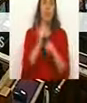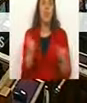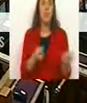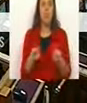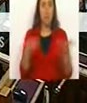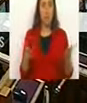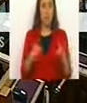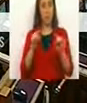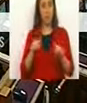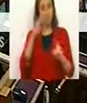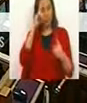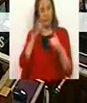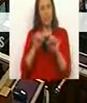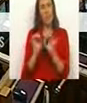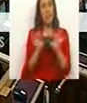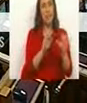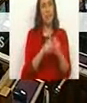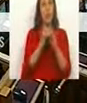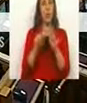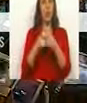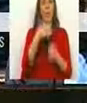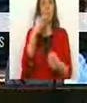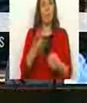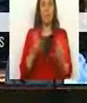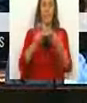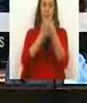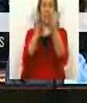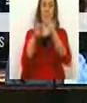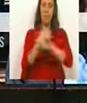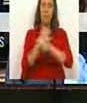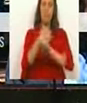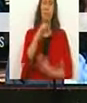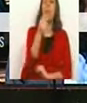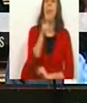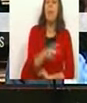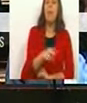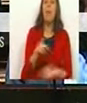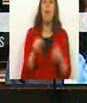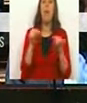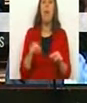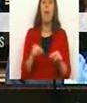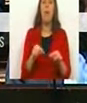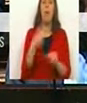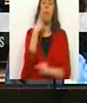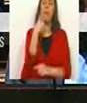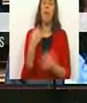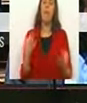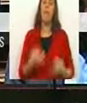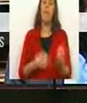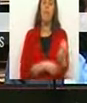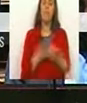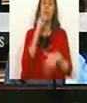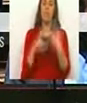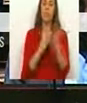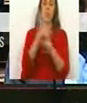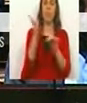gestão, são objetivos comuns a todos os partidos. Mas ao contrário do PAN, que hoje vem reconhecer os